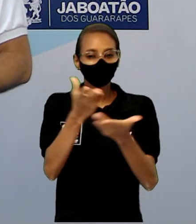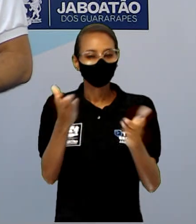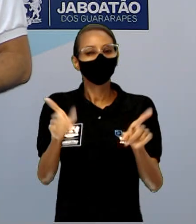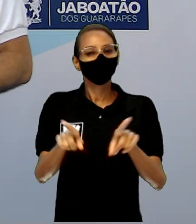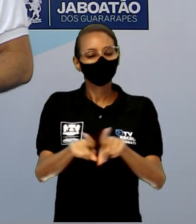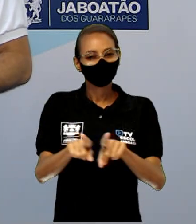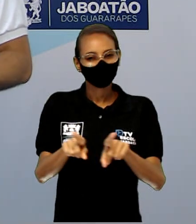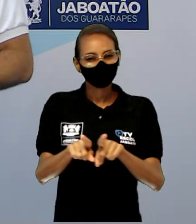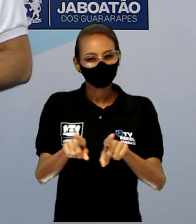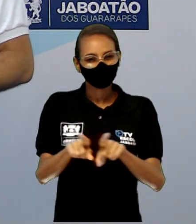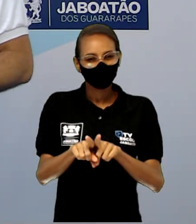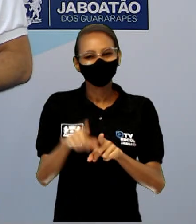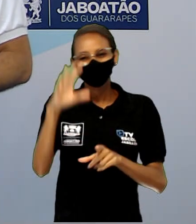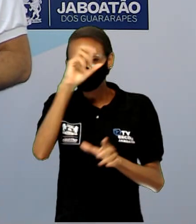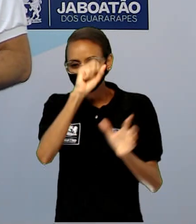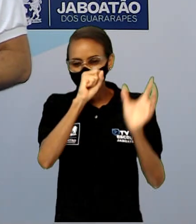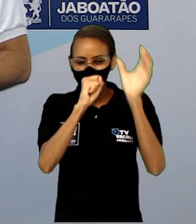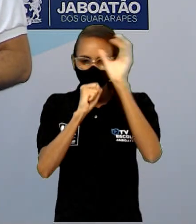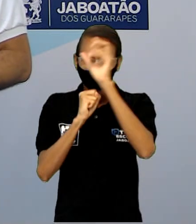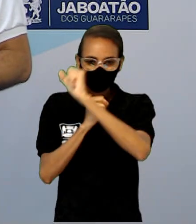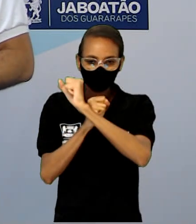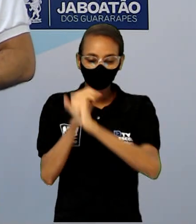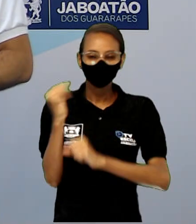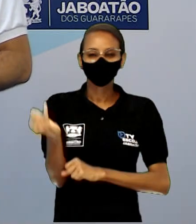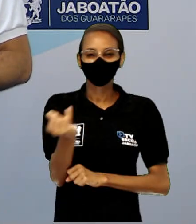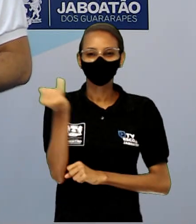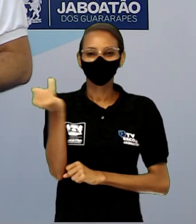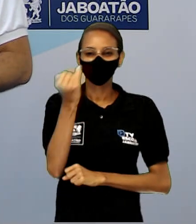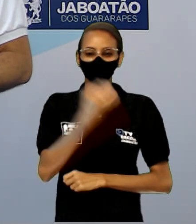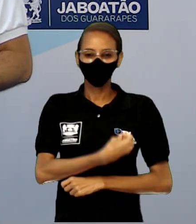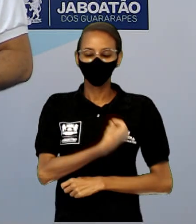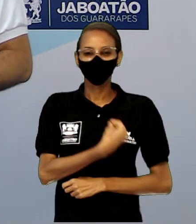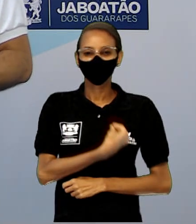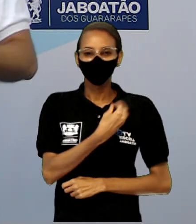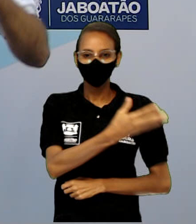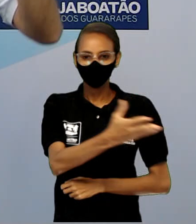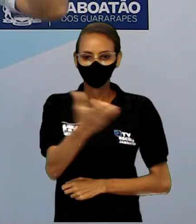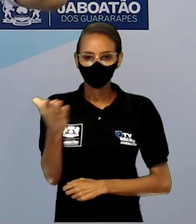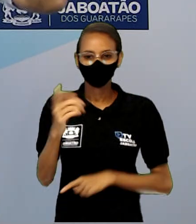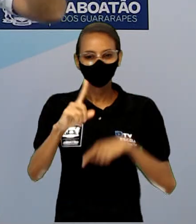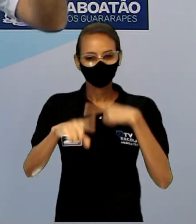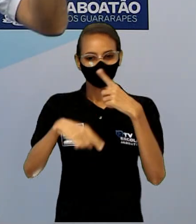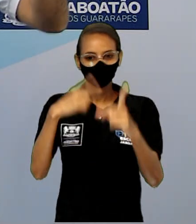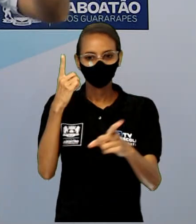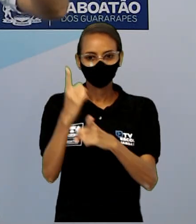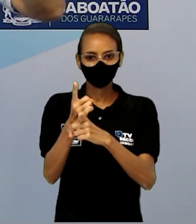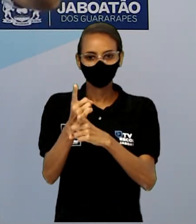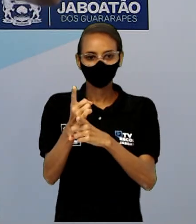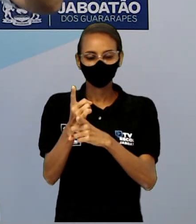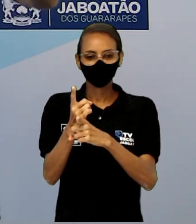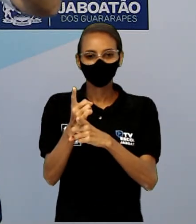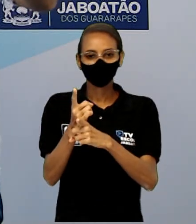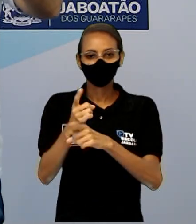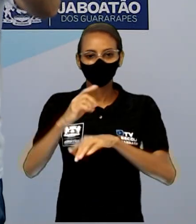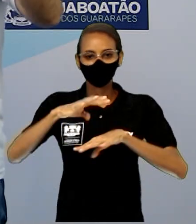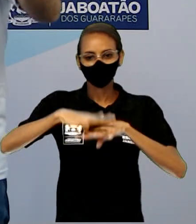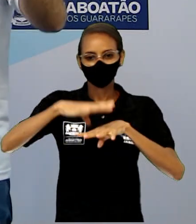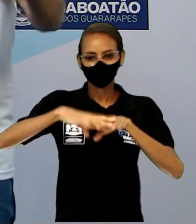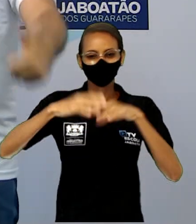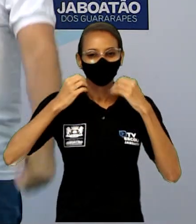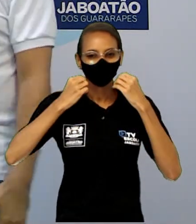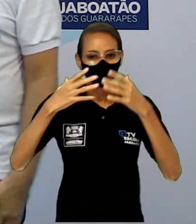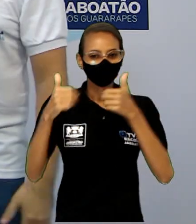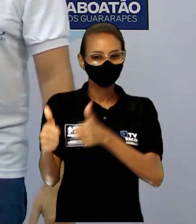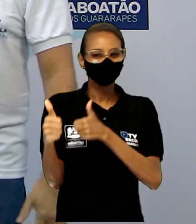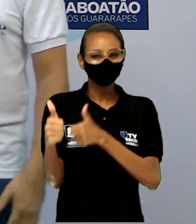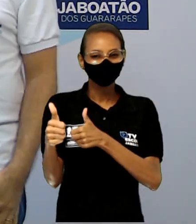raízes. Uma raiz sendo 5 e a outra raiz menos 7. Sabe por que eu coloquei os valores todos aqui